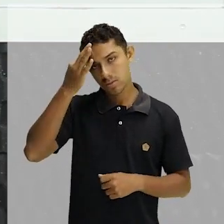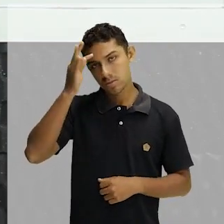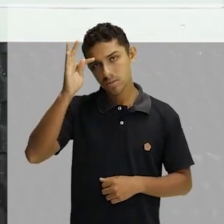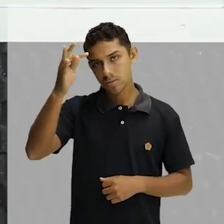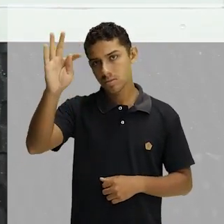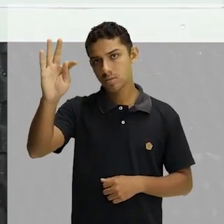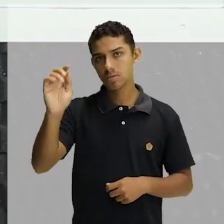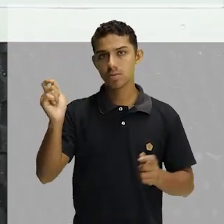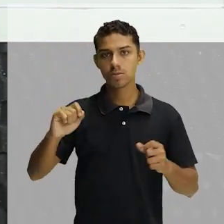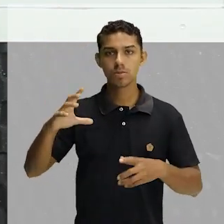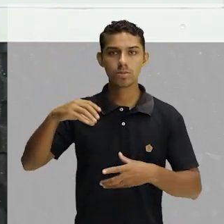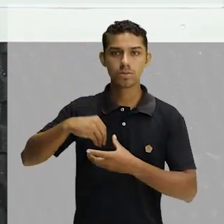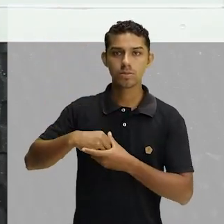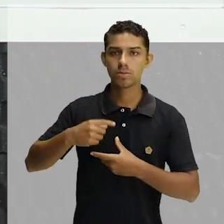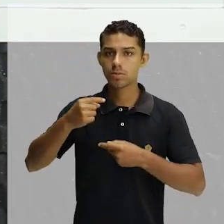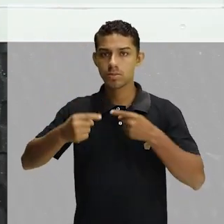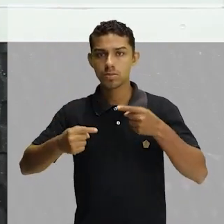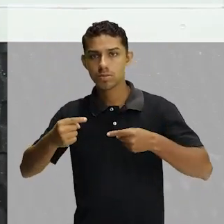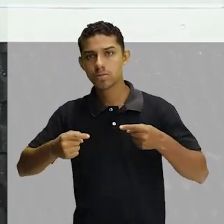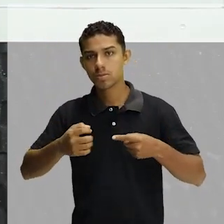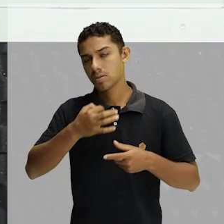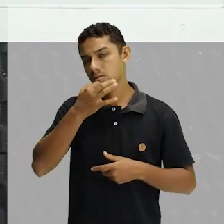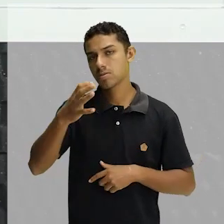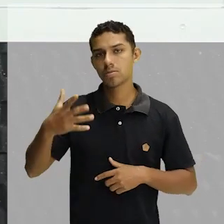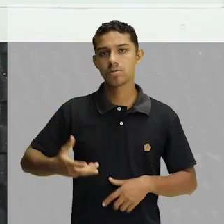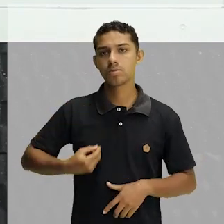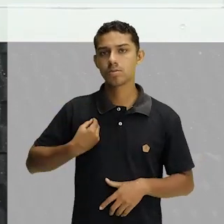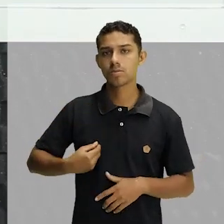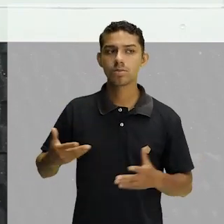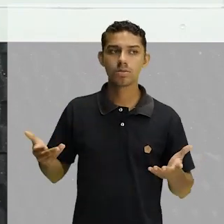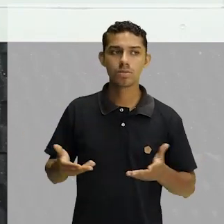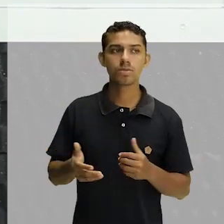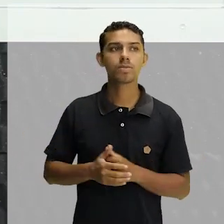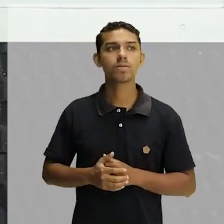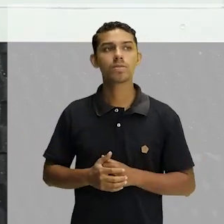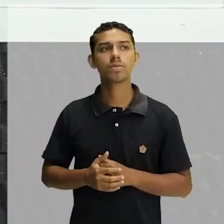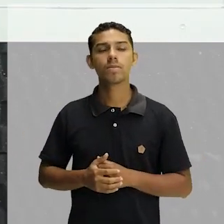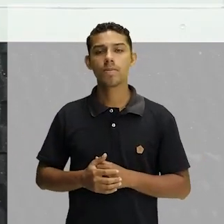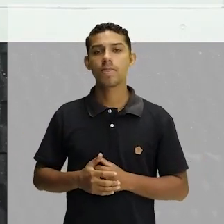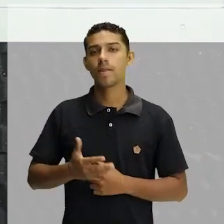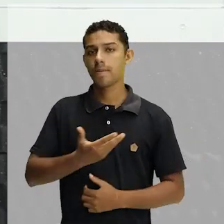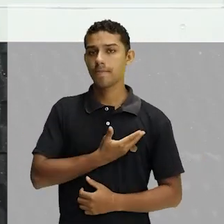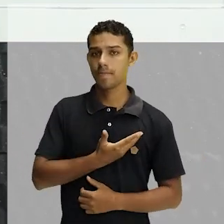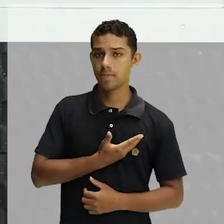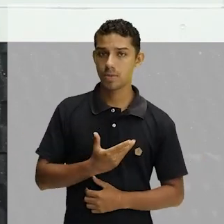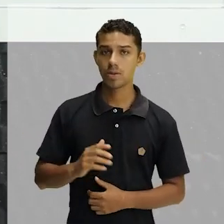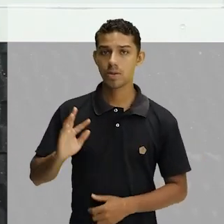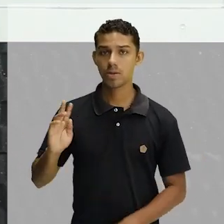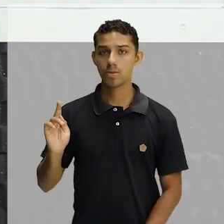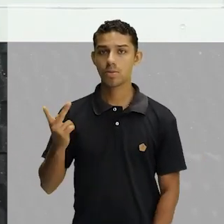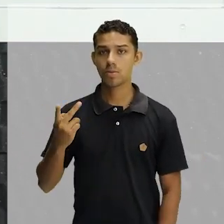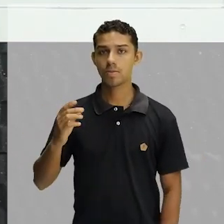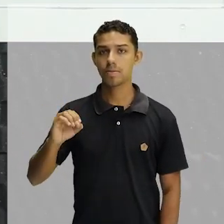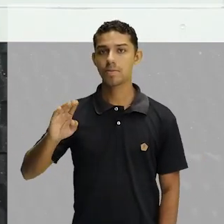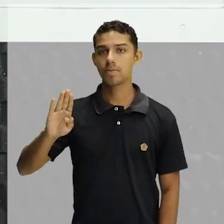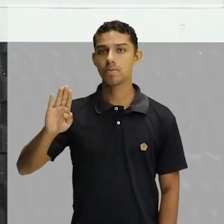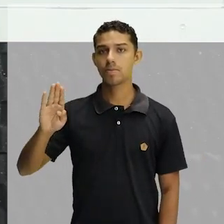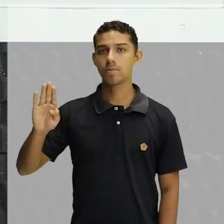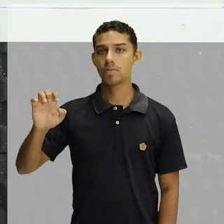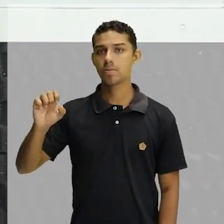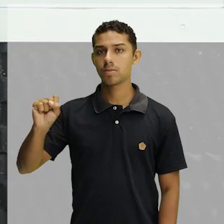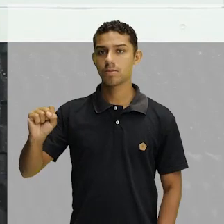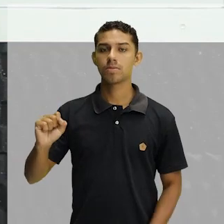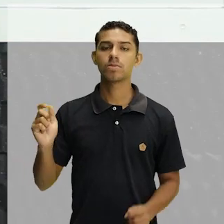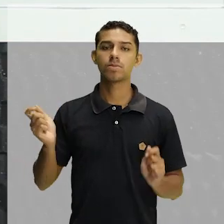ficar dentro dessas discussões mais atuais. Ok? Então, segundo o nosso amigo Hobbes, nós temos um estado de natureza.